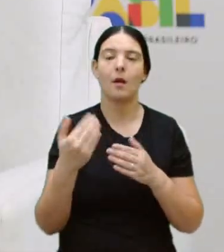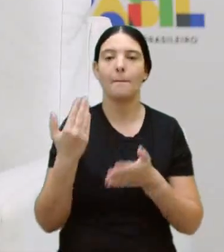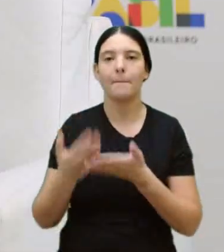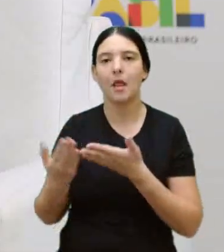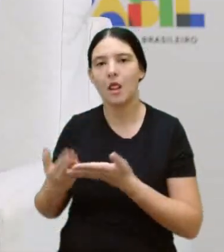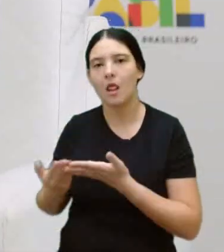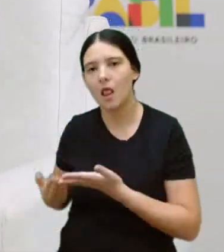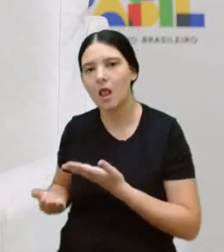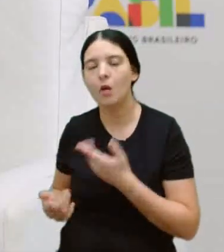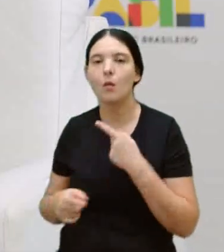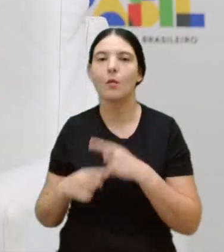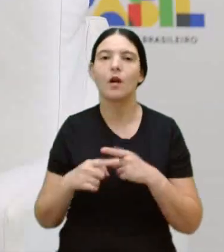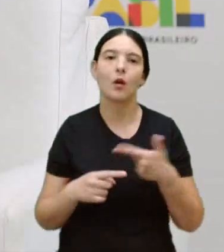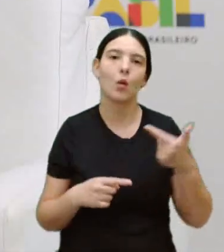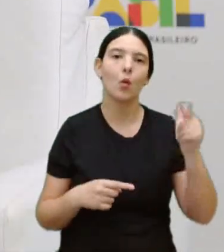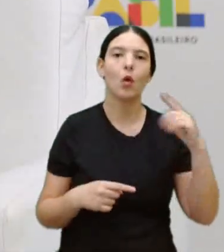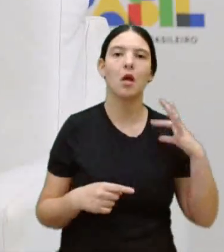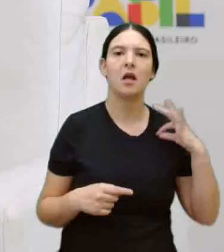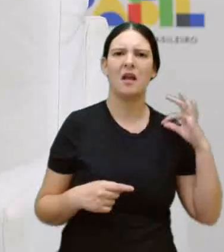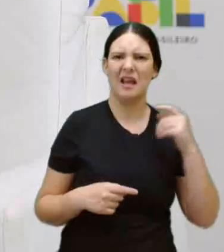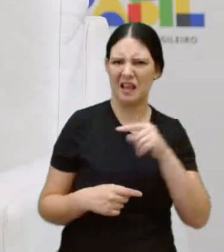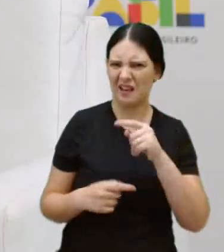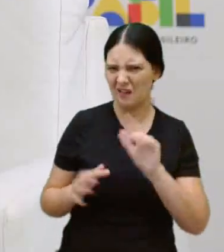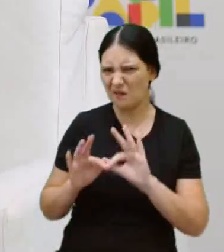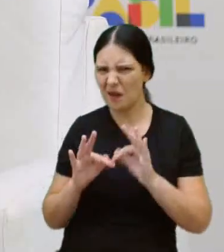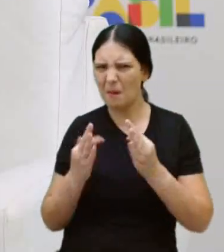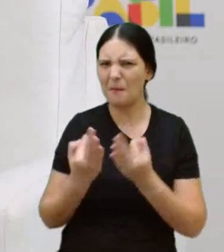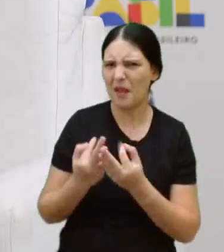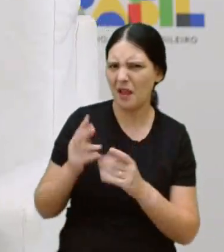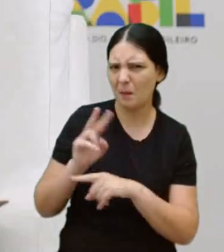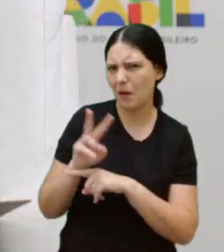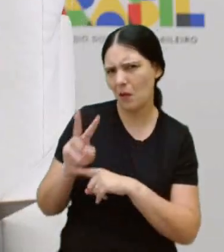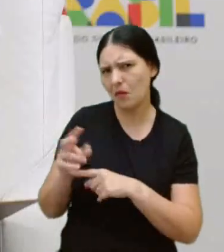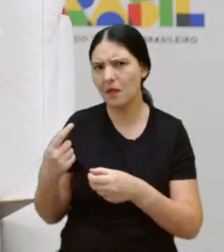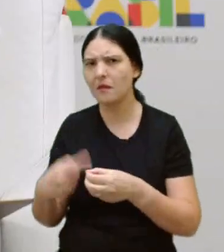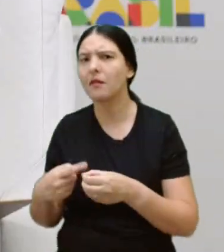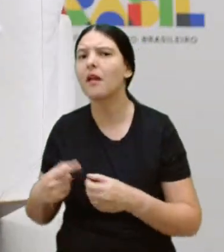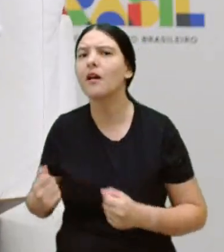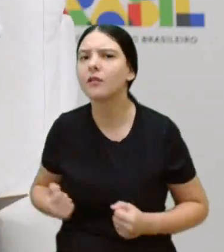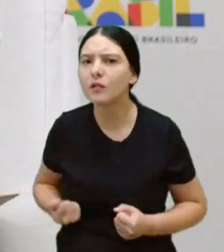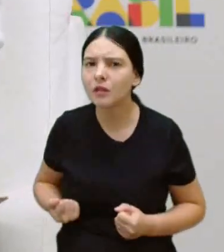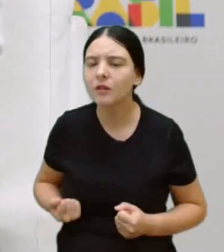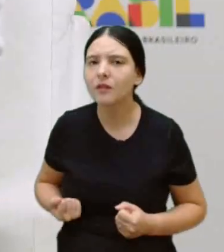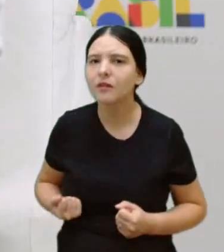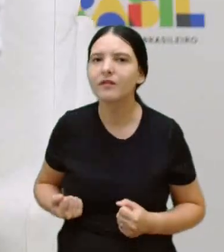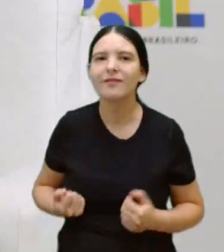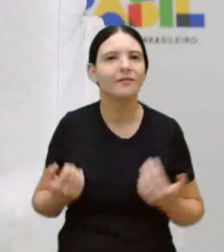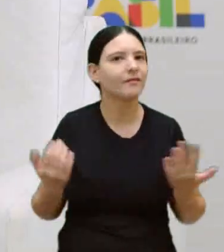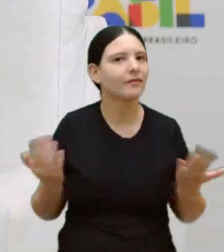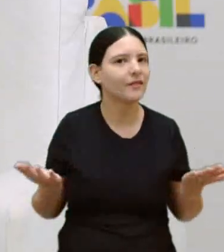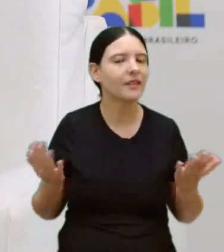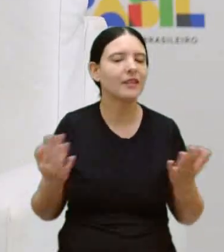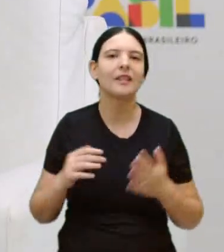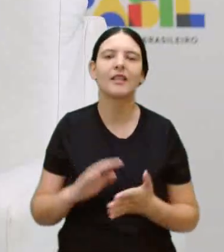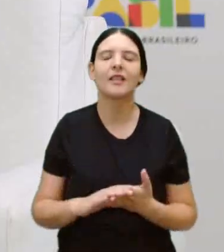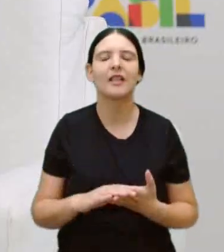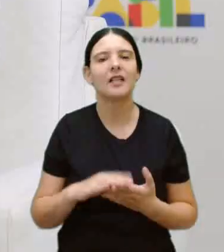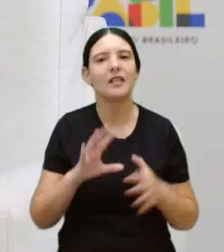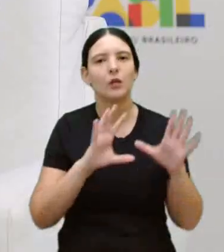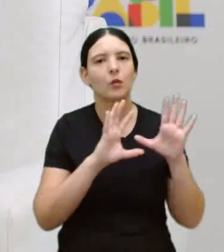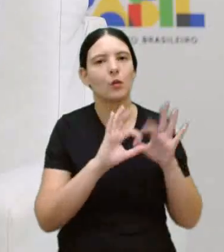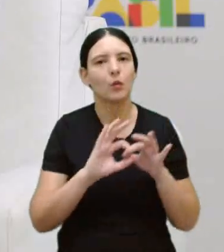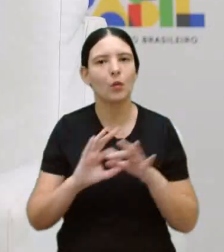candidato disse: ele tem família para cuidar da cidade? Veja que argumento. E ele, naquele contexto